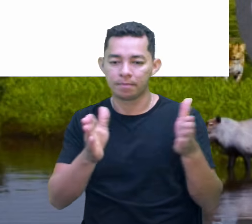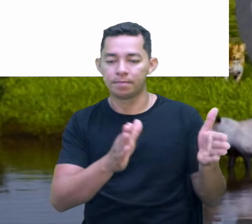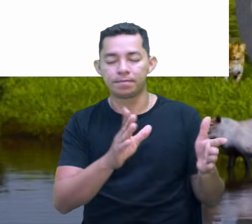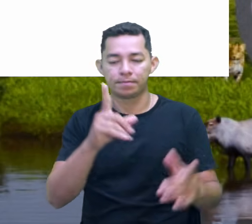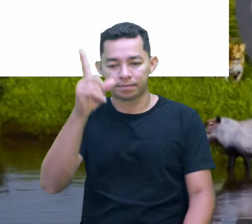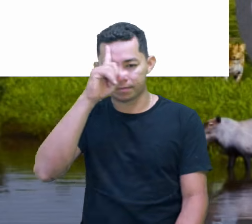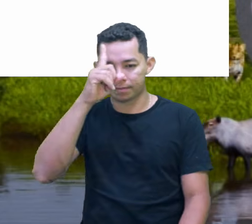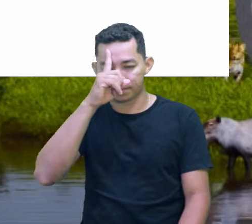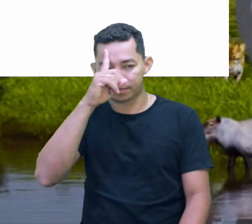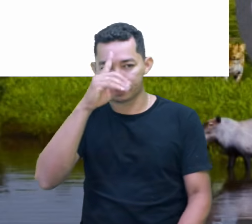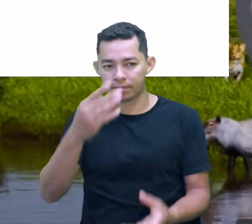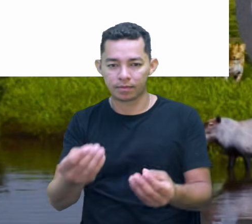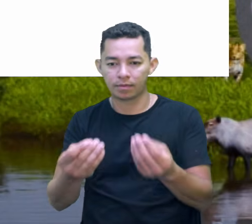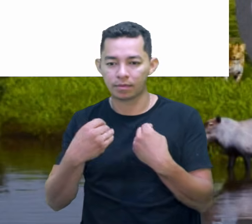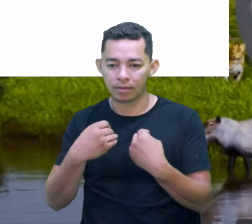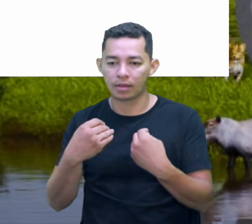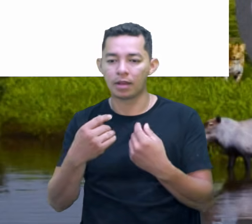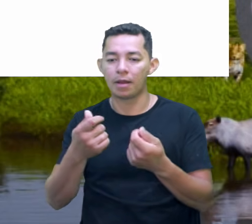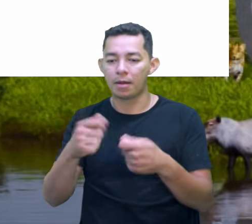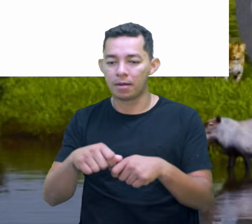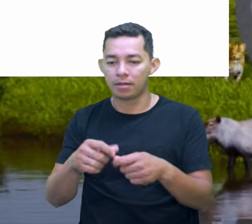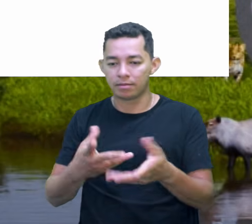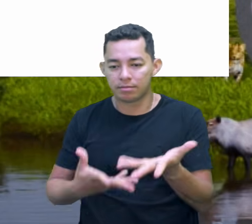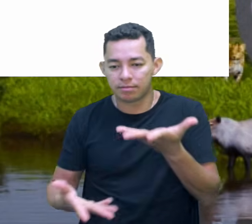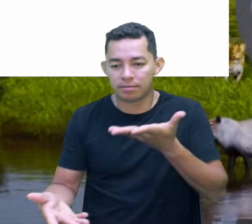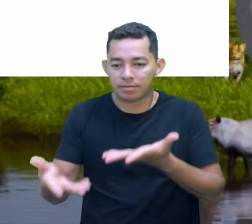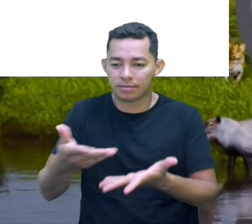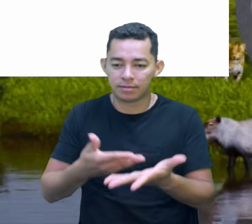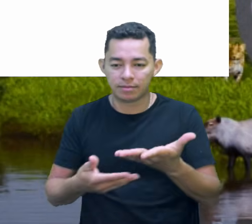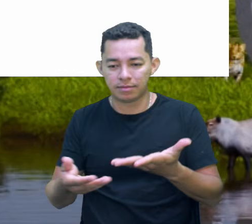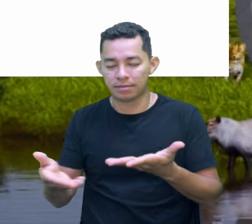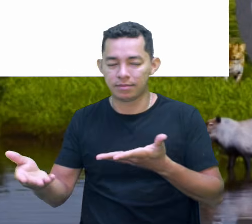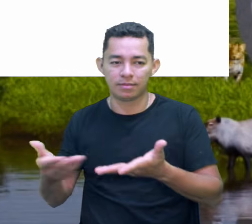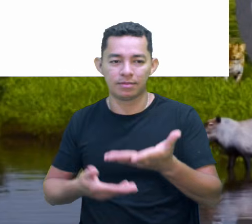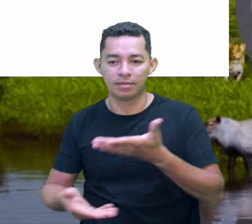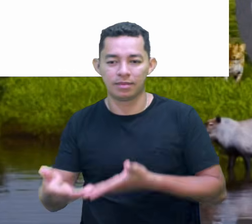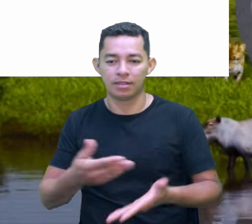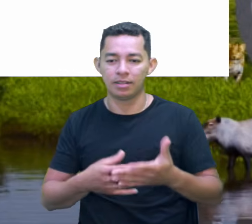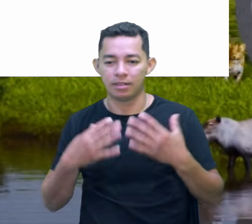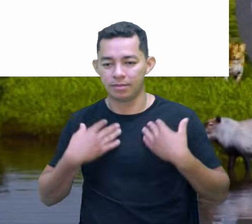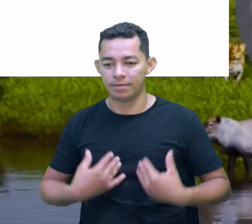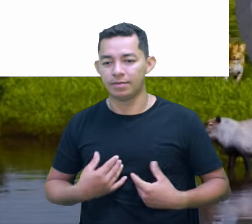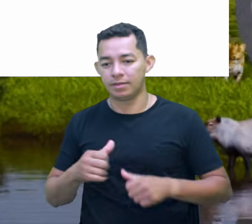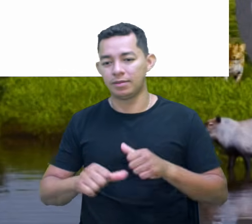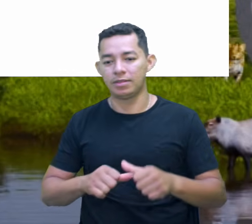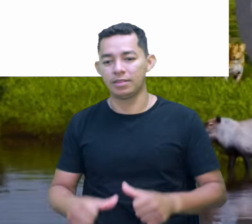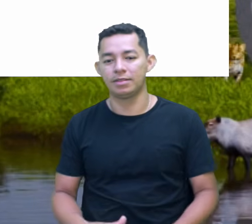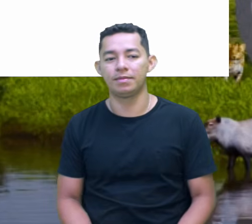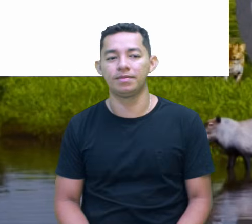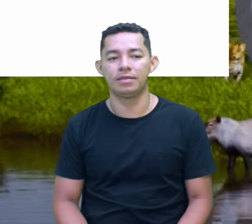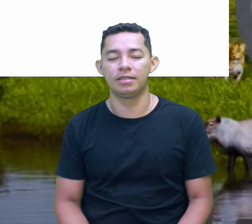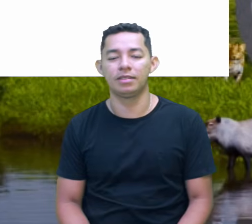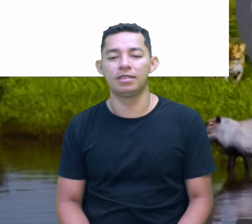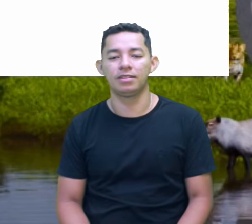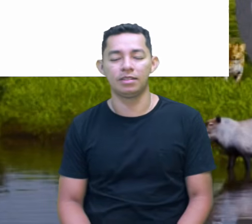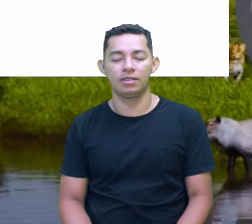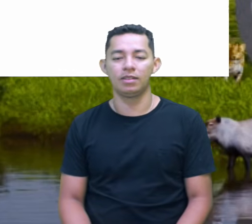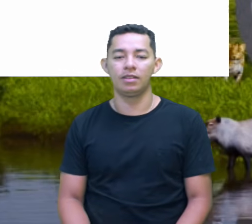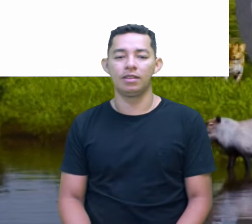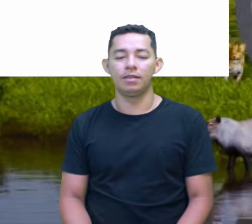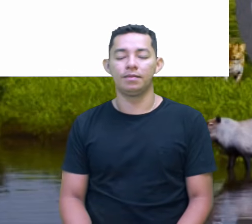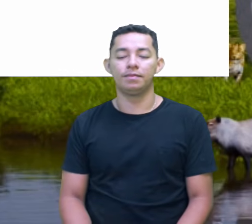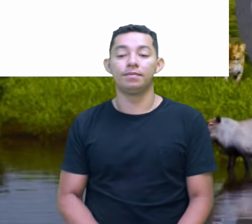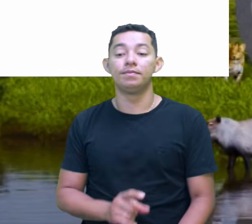ele ir fazendo o tempero da temperatura corporal dele. Então, esses fatores